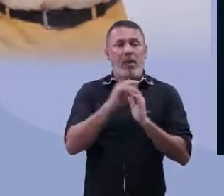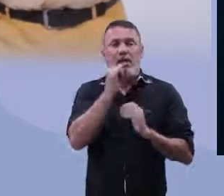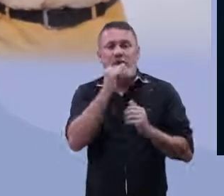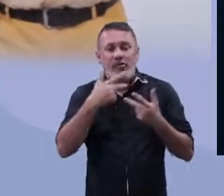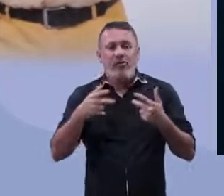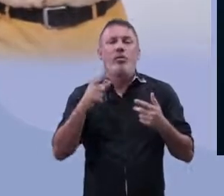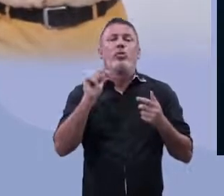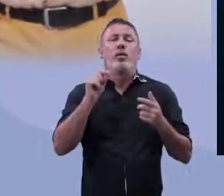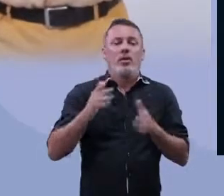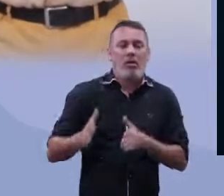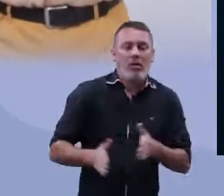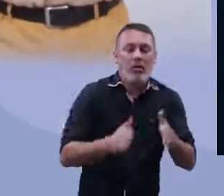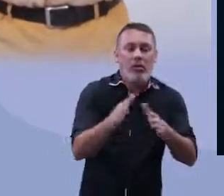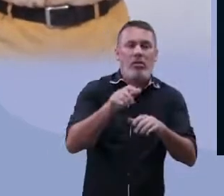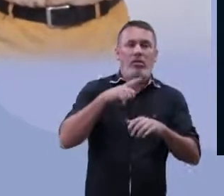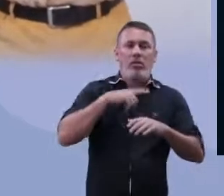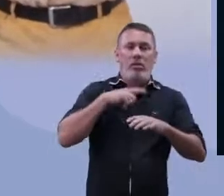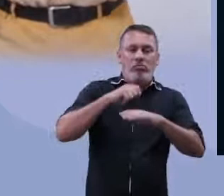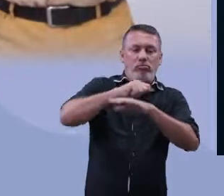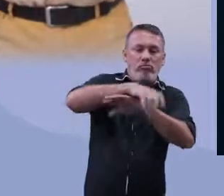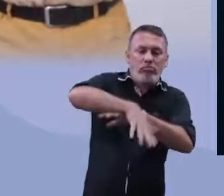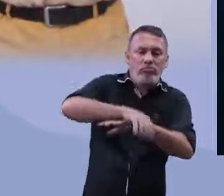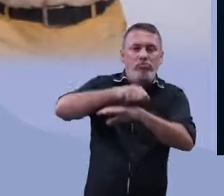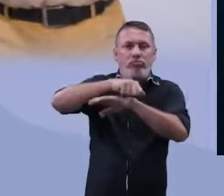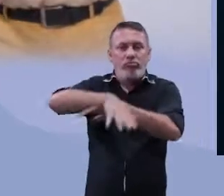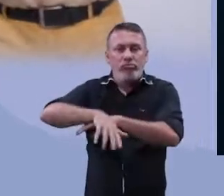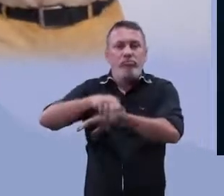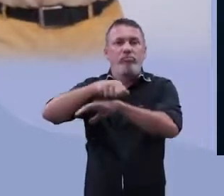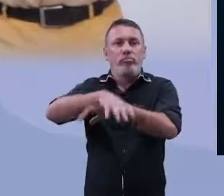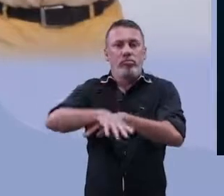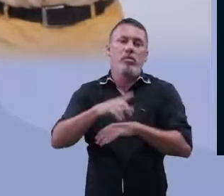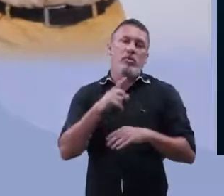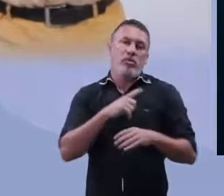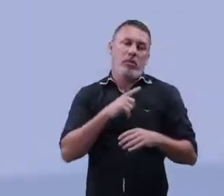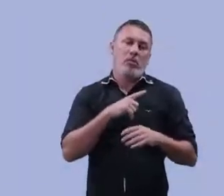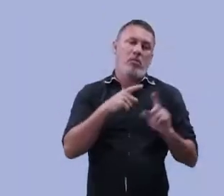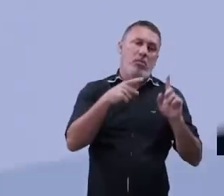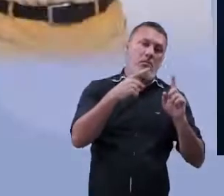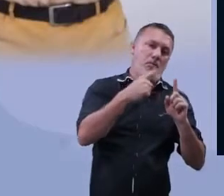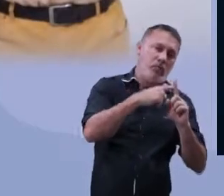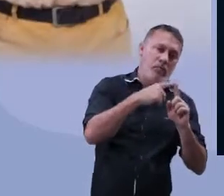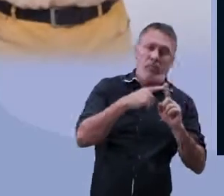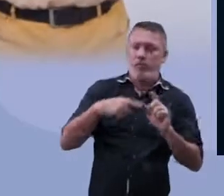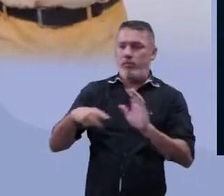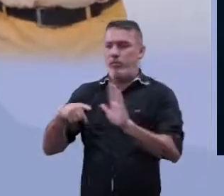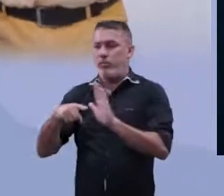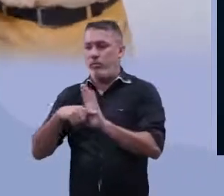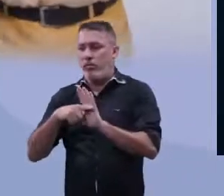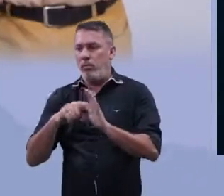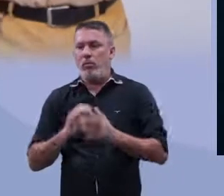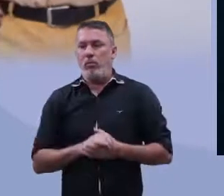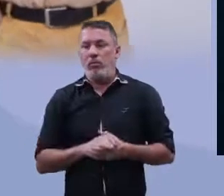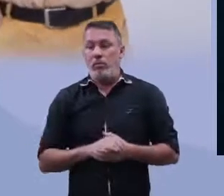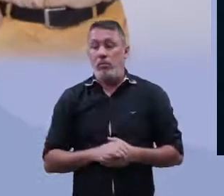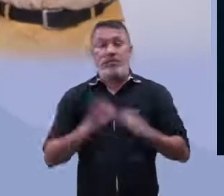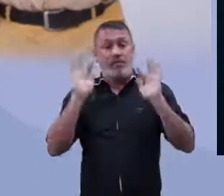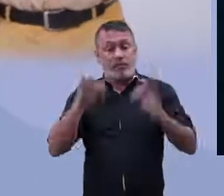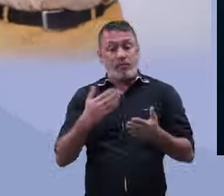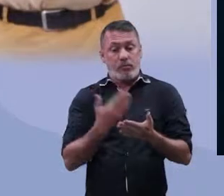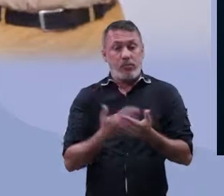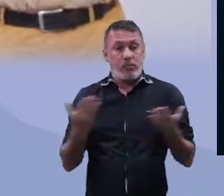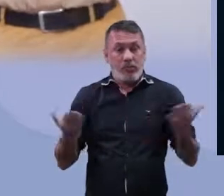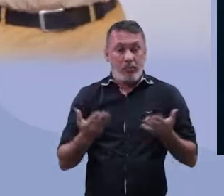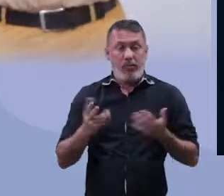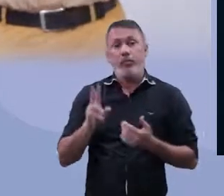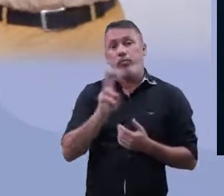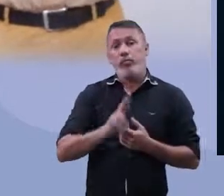energia hidráulica, ela tem, né, os seus prós e os seus contras. Fechando nossa aulinha de hoje, né, nós